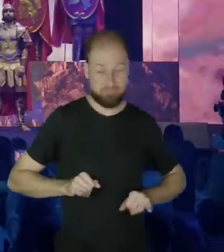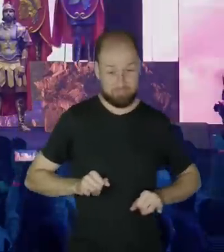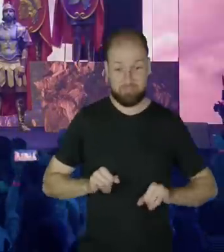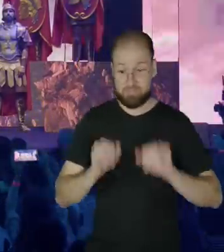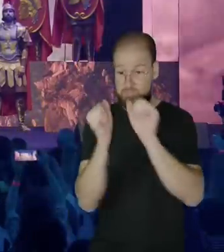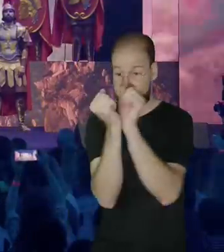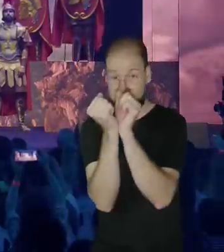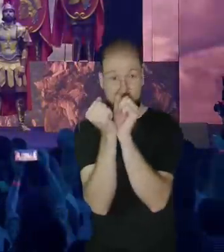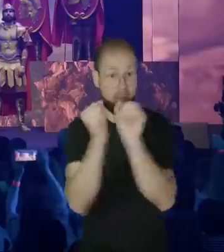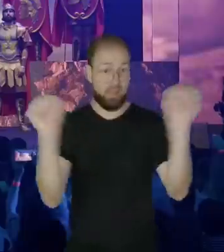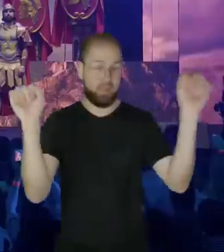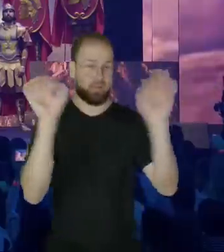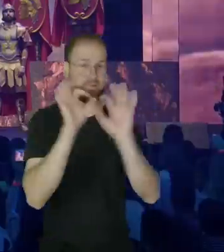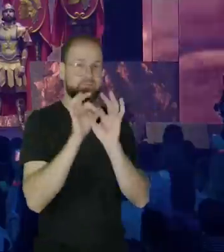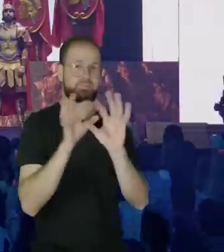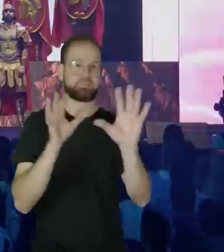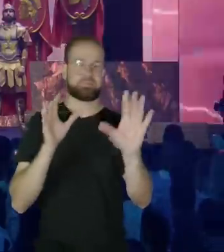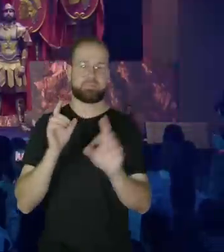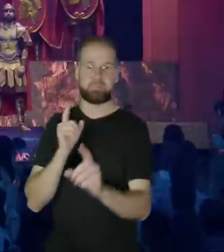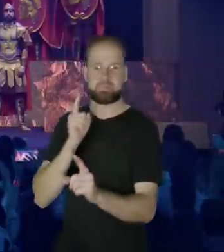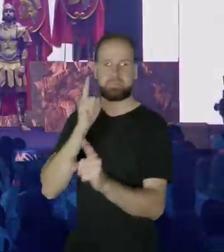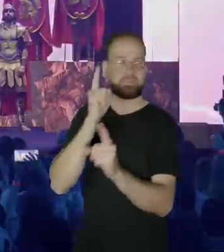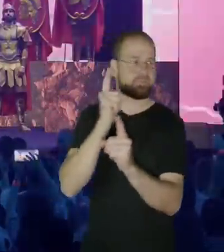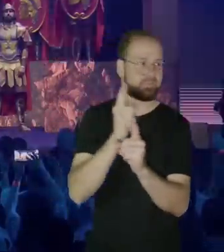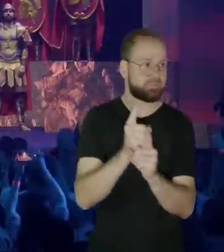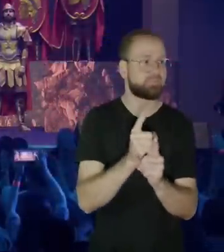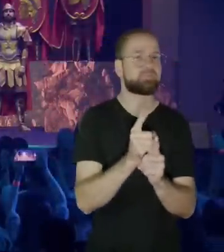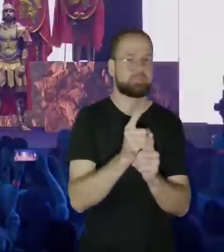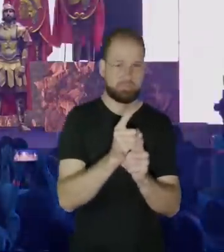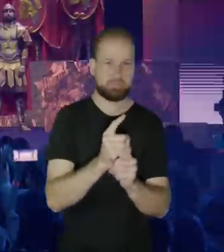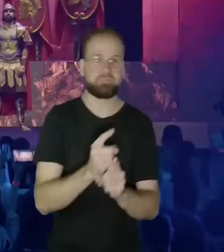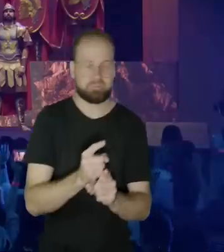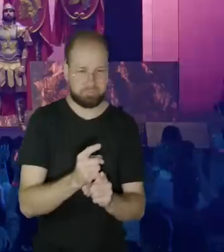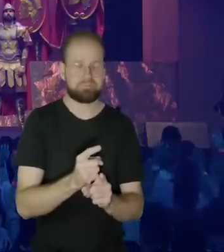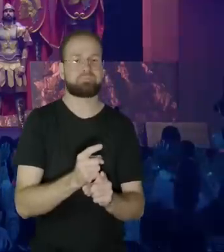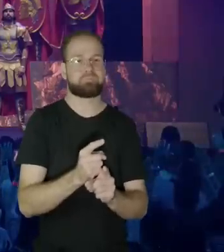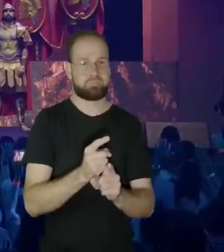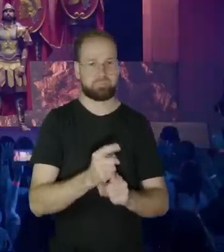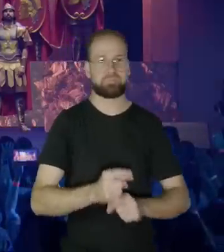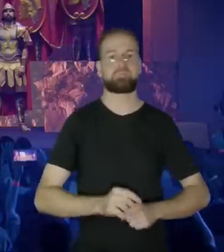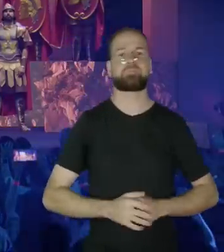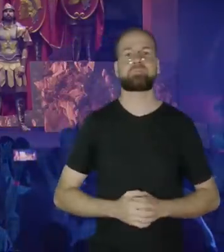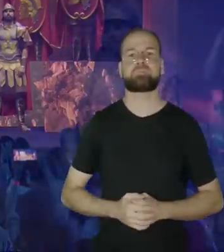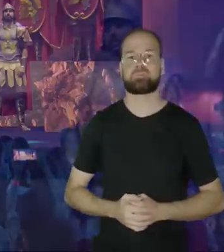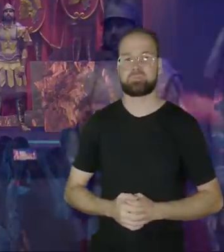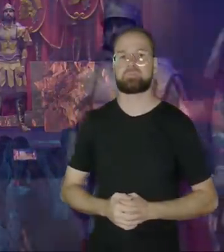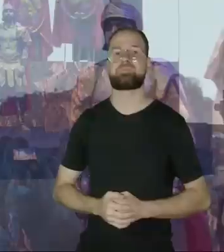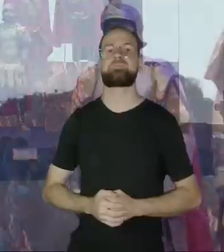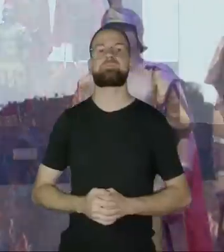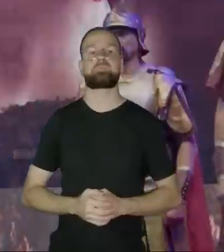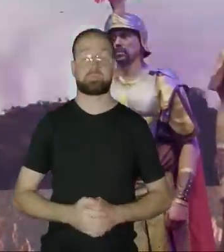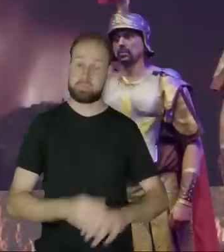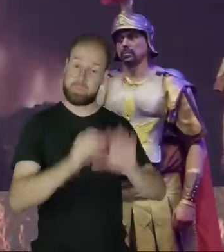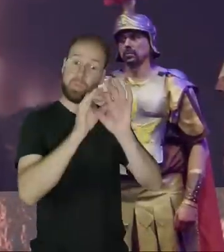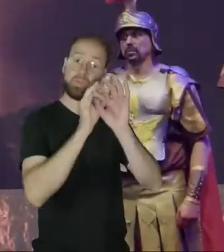encontrar. Estenda as suas mãos para aquele que amou, me deixe